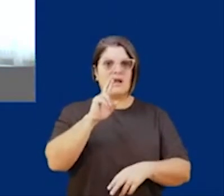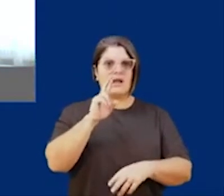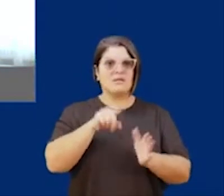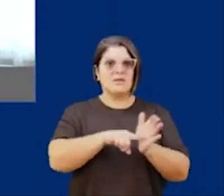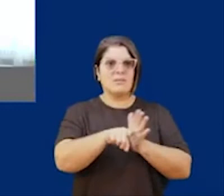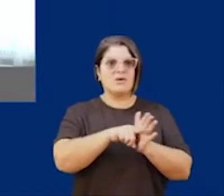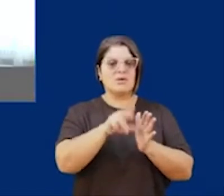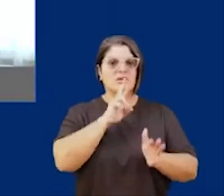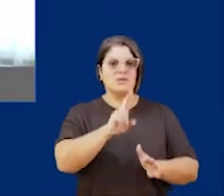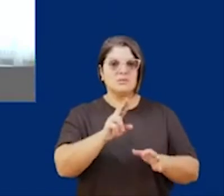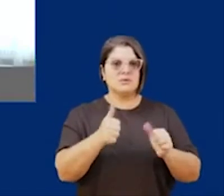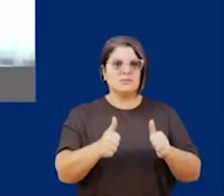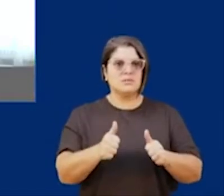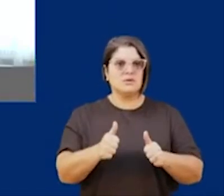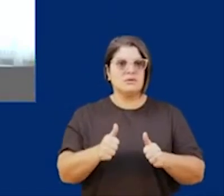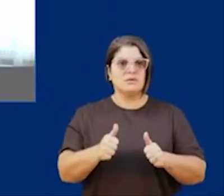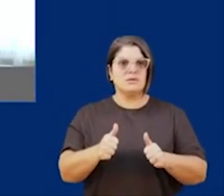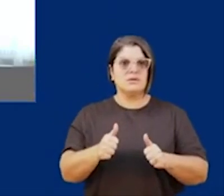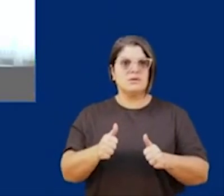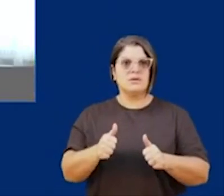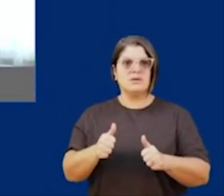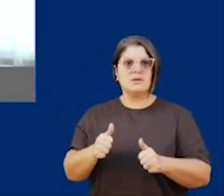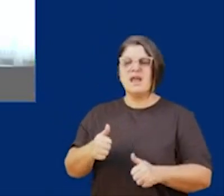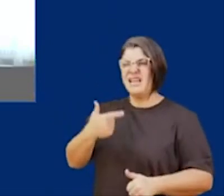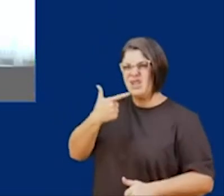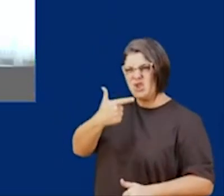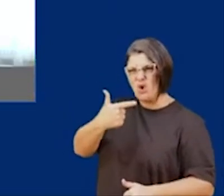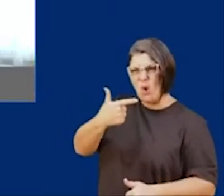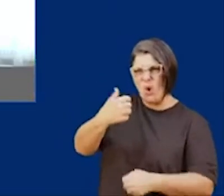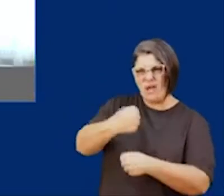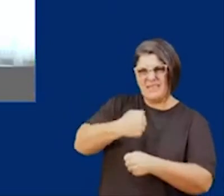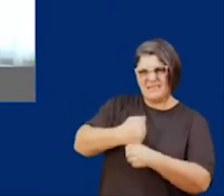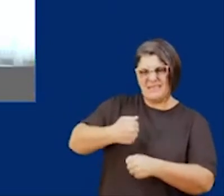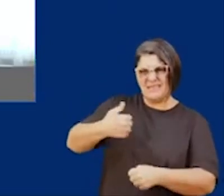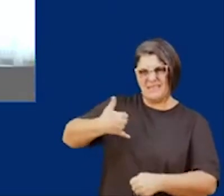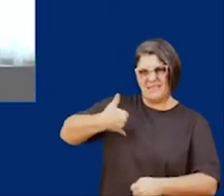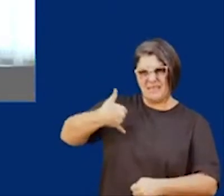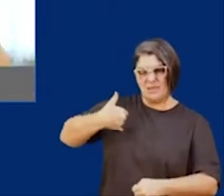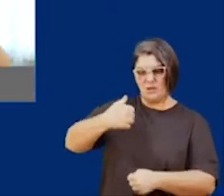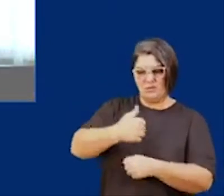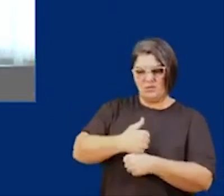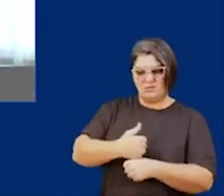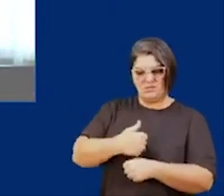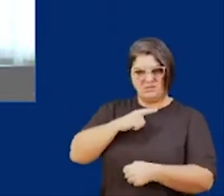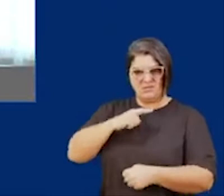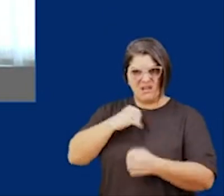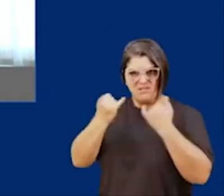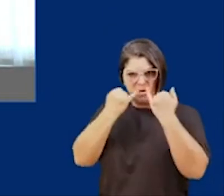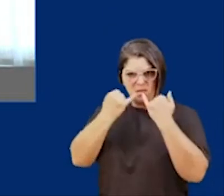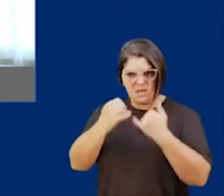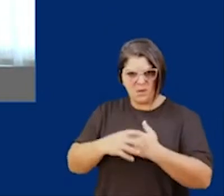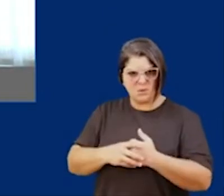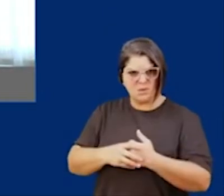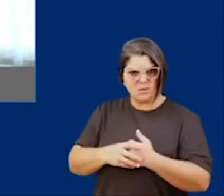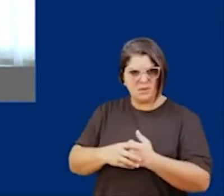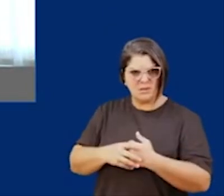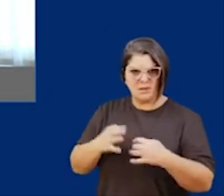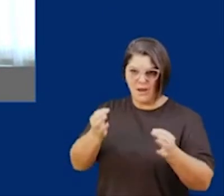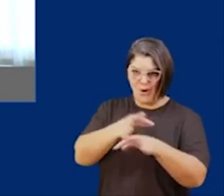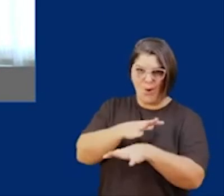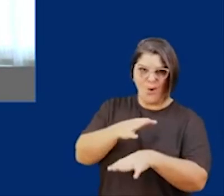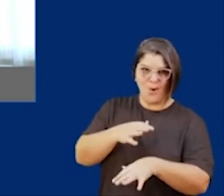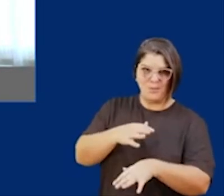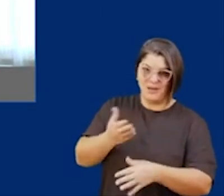Ô Inês, e de quem amamenta até 2 anos tem dados? Muitos, e mostrando que dado você diz assim... completar já, se